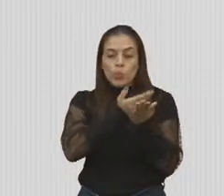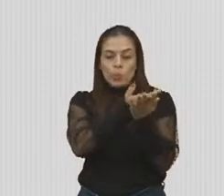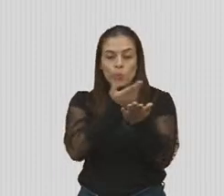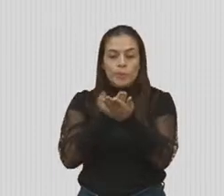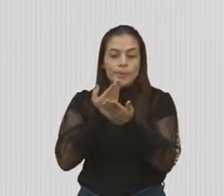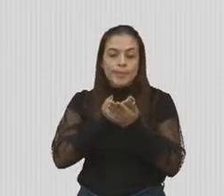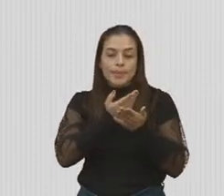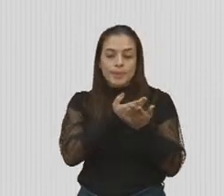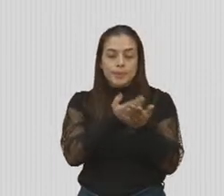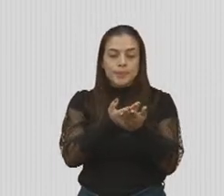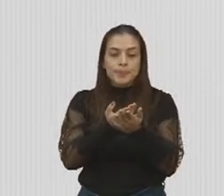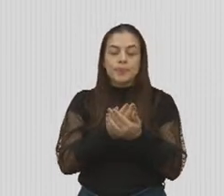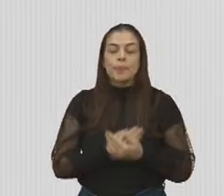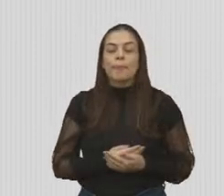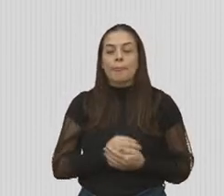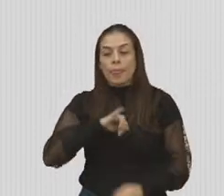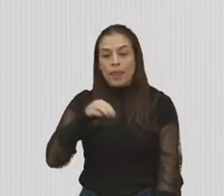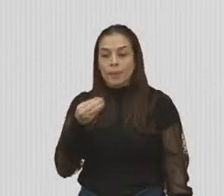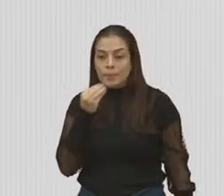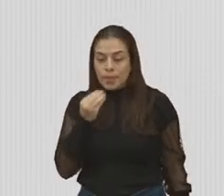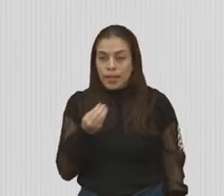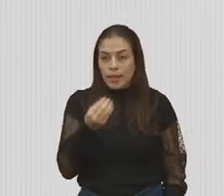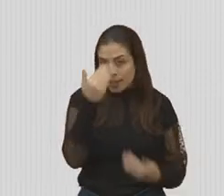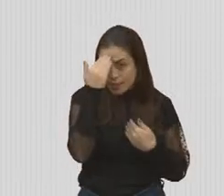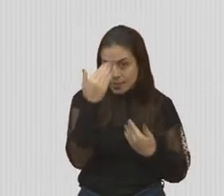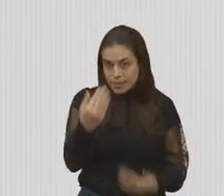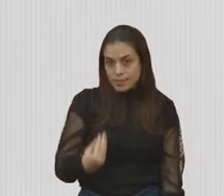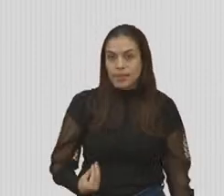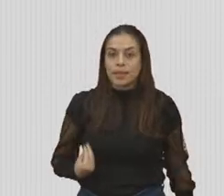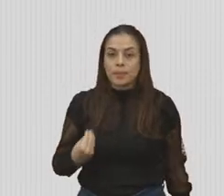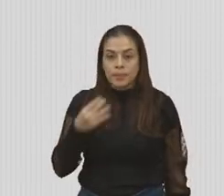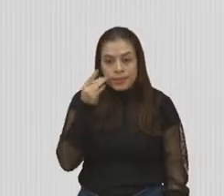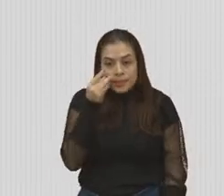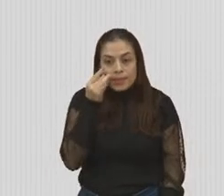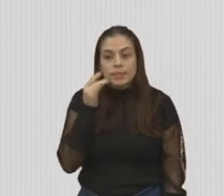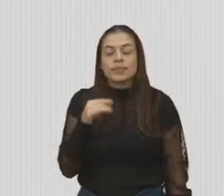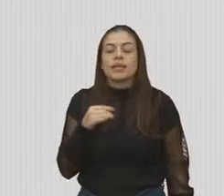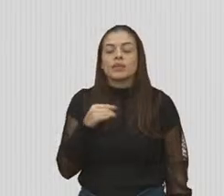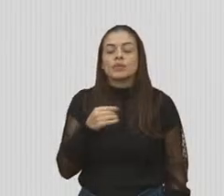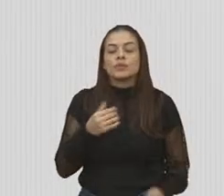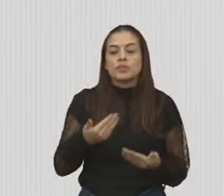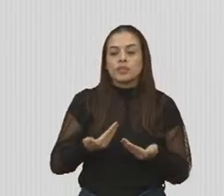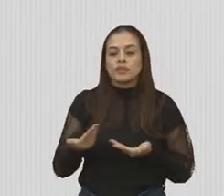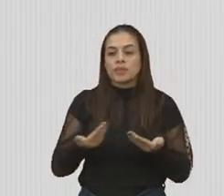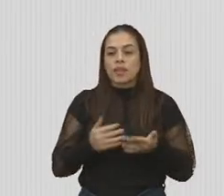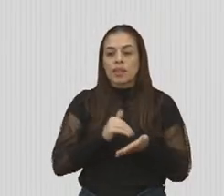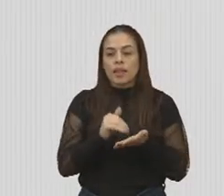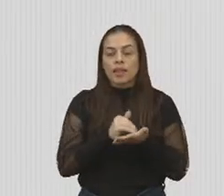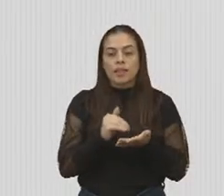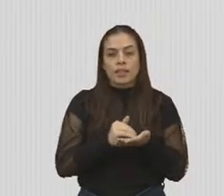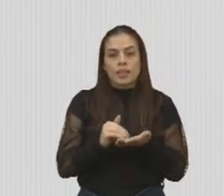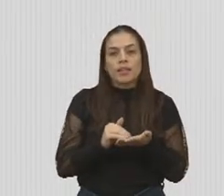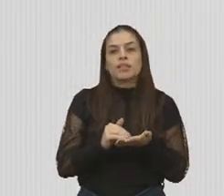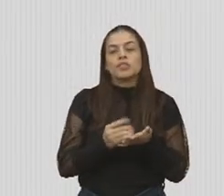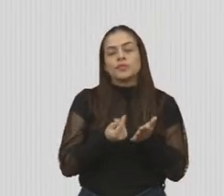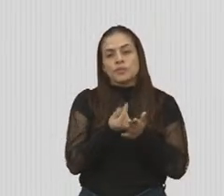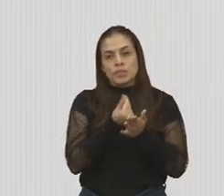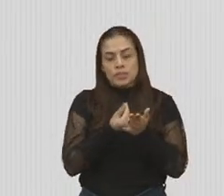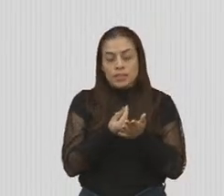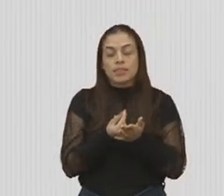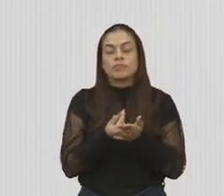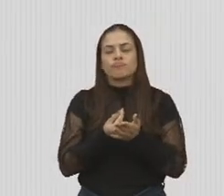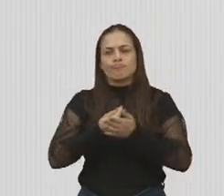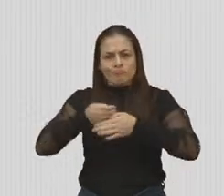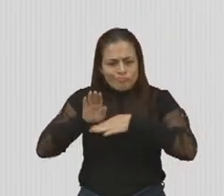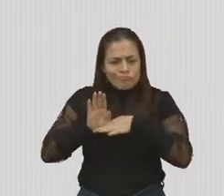apurado, aproveitar para agradecer aqui a presença dos servidores da Secretaria de Finanças, que não mediram esforços aí para a gente